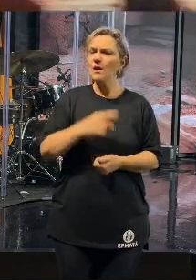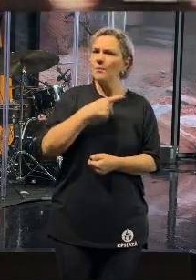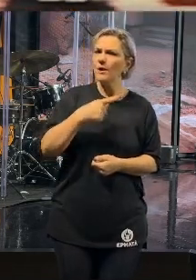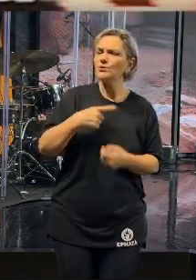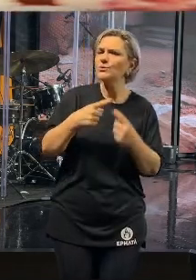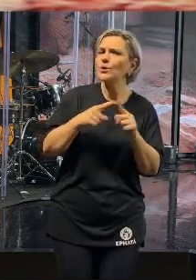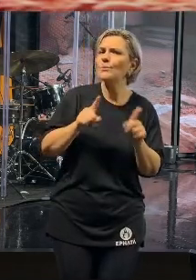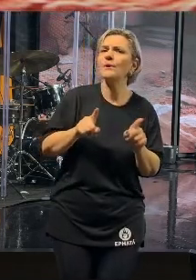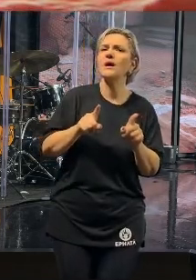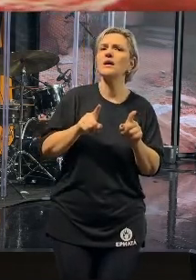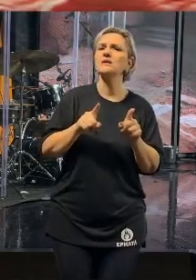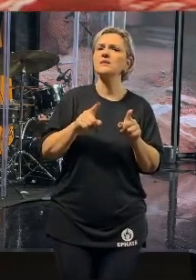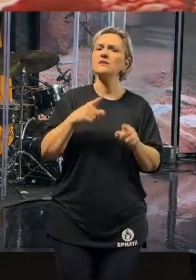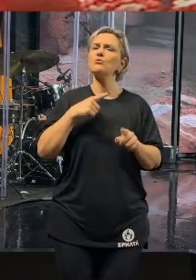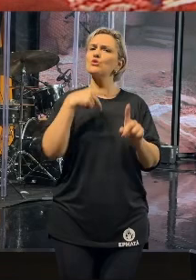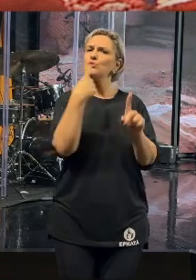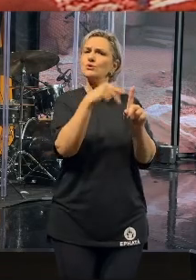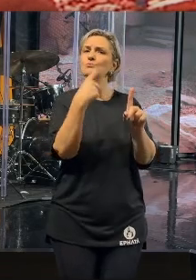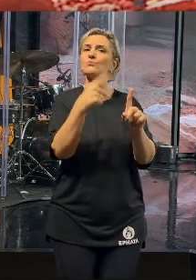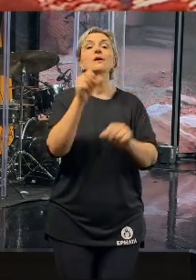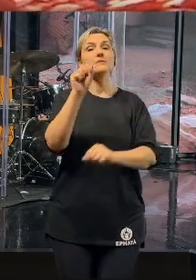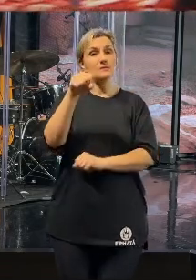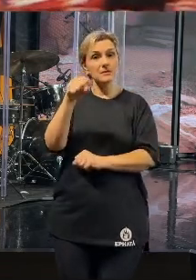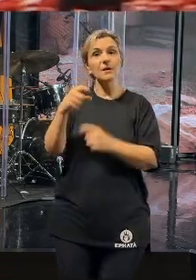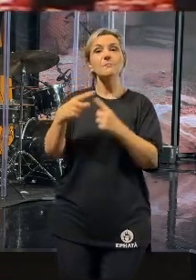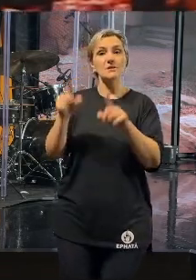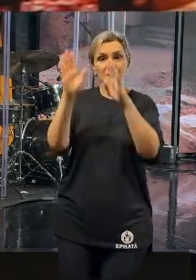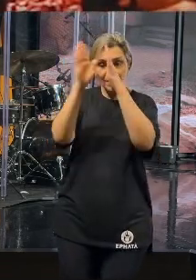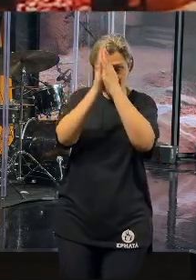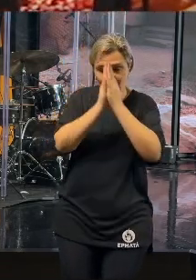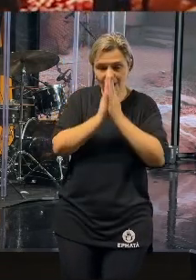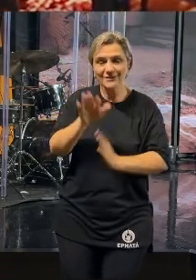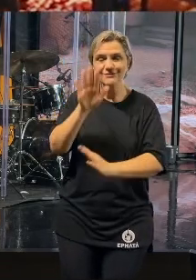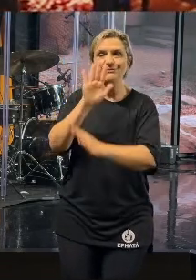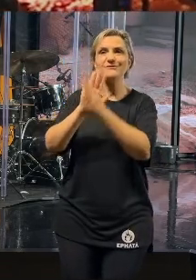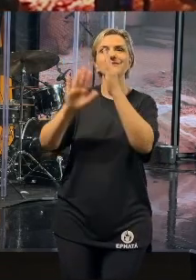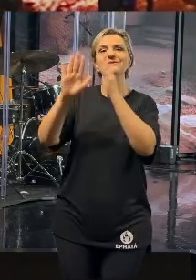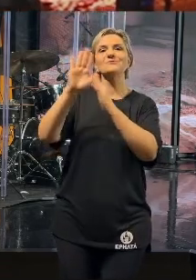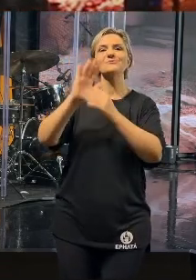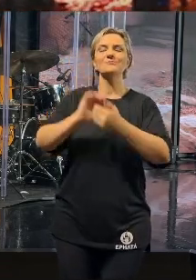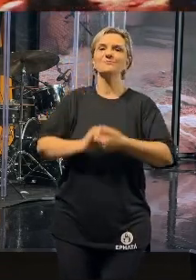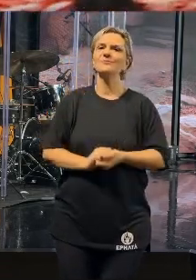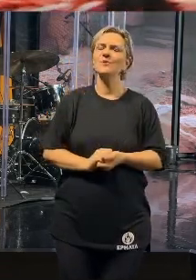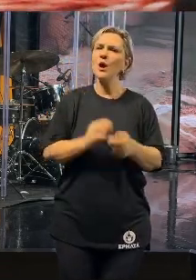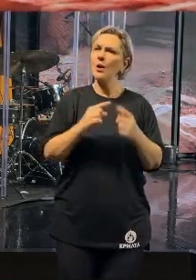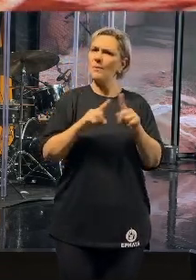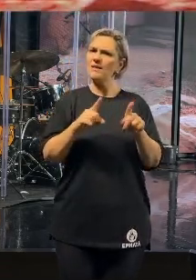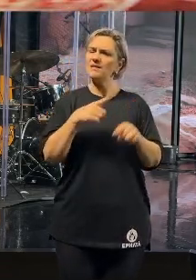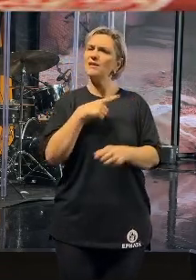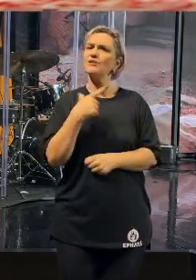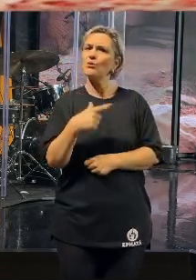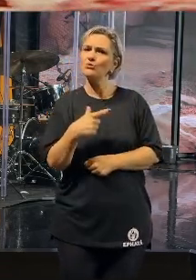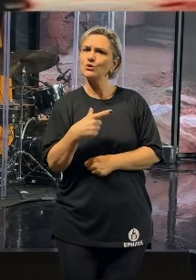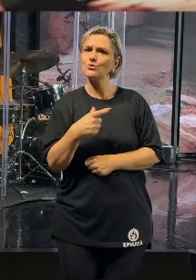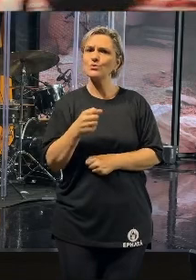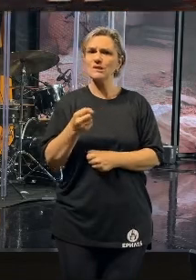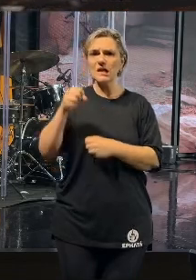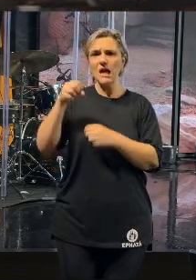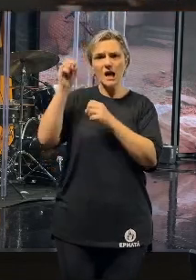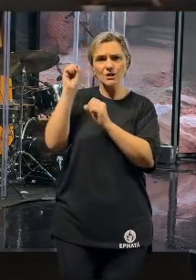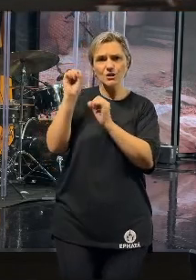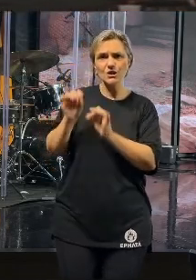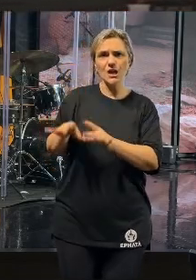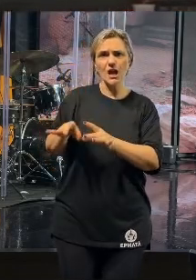Pastor, mas eles não tinham sido açoitados? Sim, mas eles estavam adorando. Mas eles não tinham sido jogados no